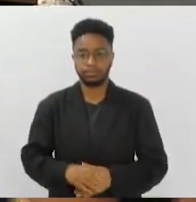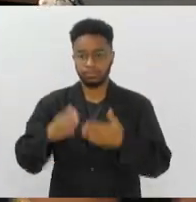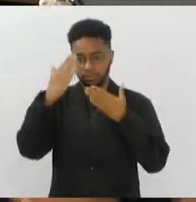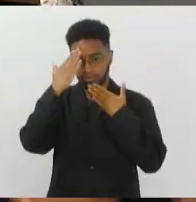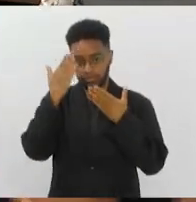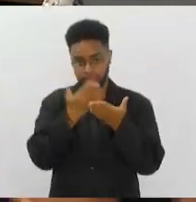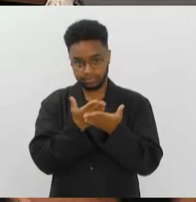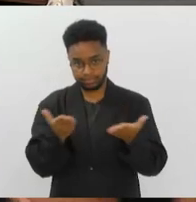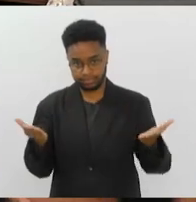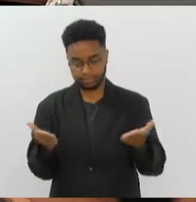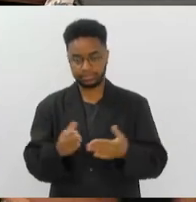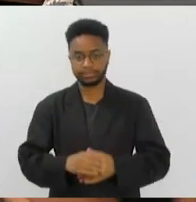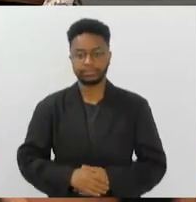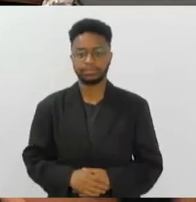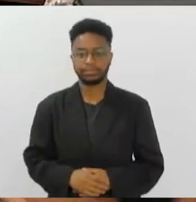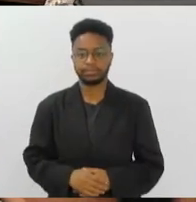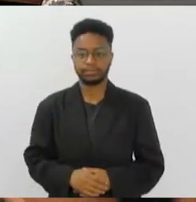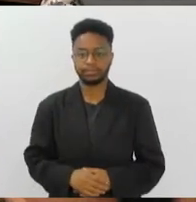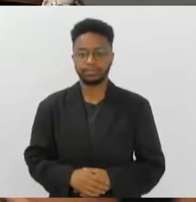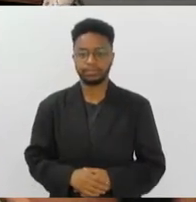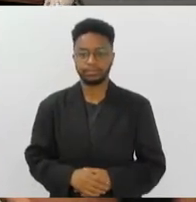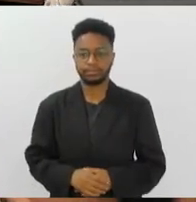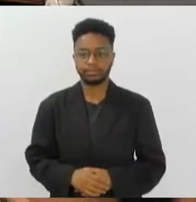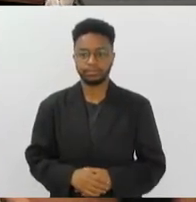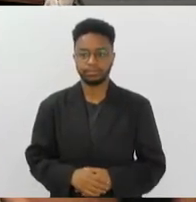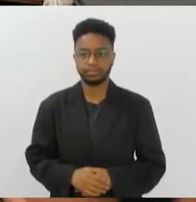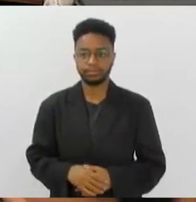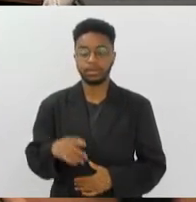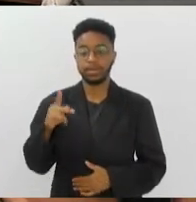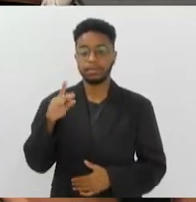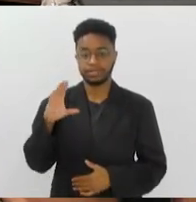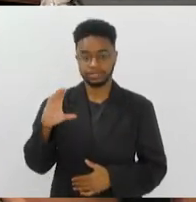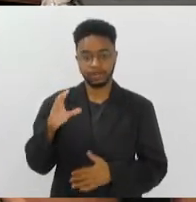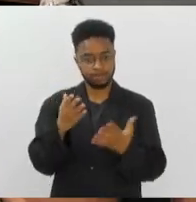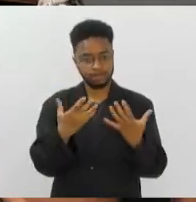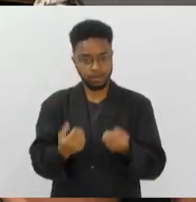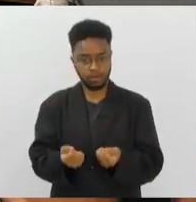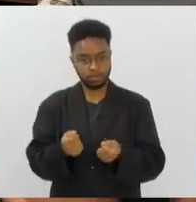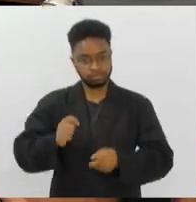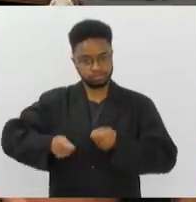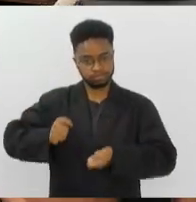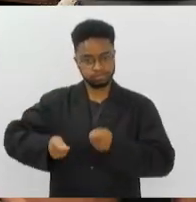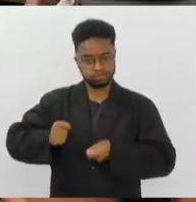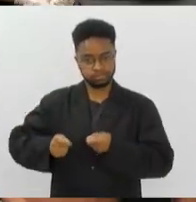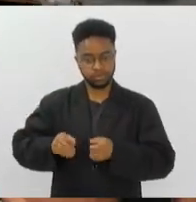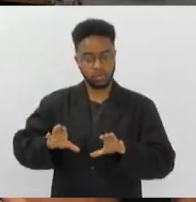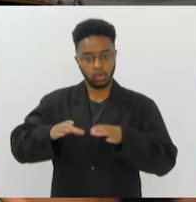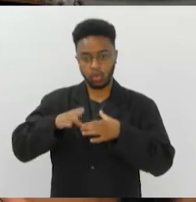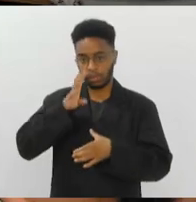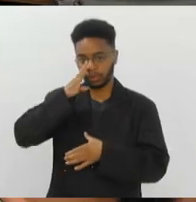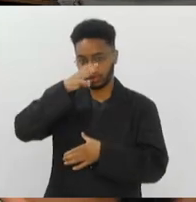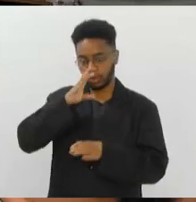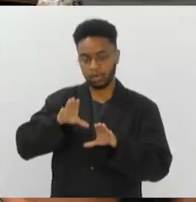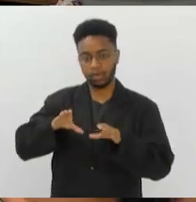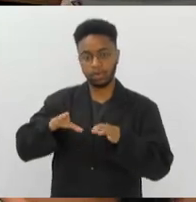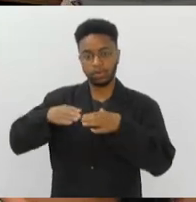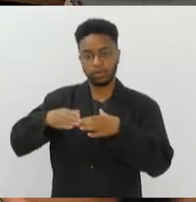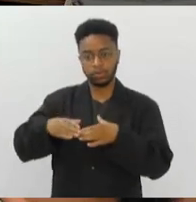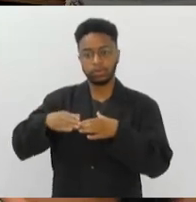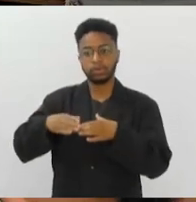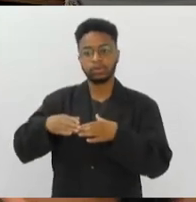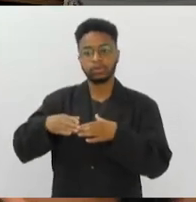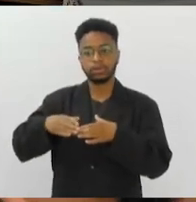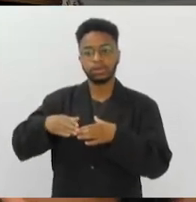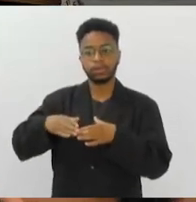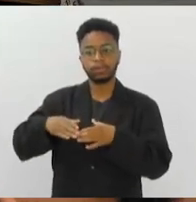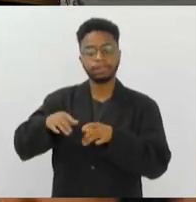Obrigado, gente. PC, vamos fazer aquele esquenta? Bateria Resistência do Bloco Zona Mental, depois a gente vai cantar